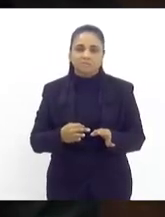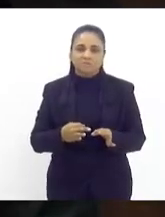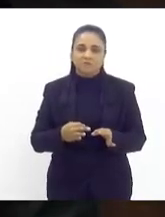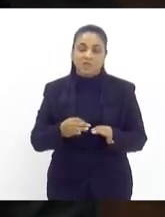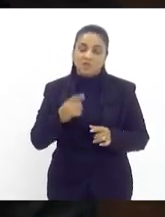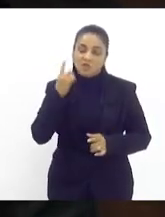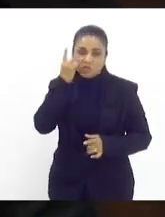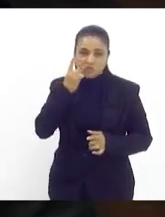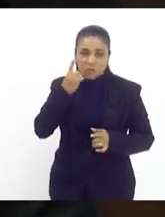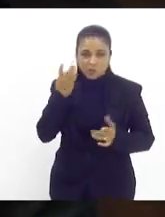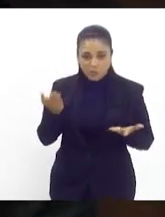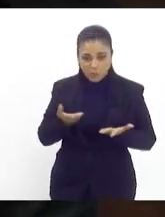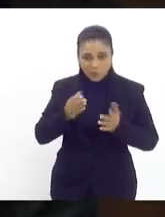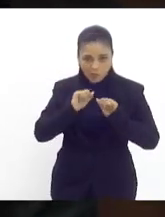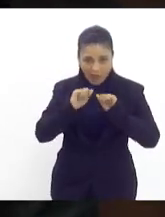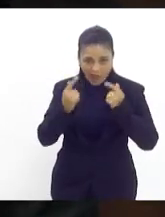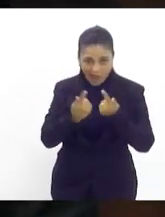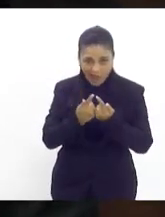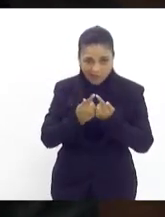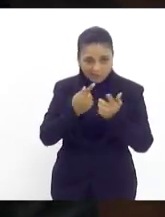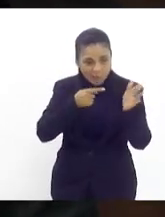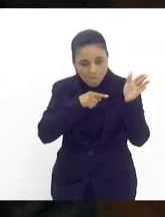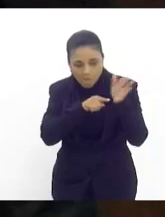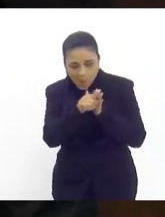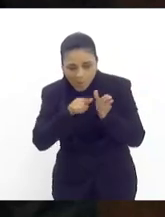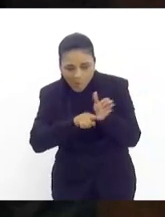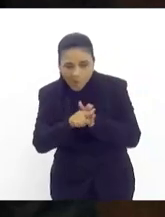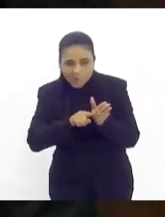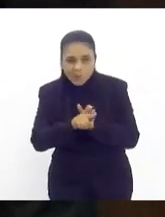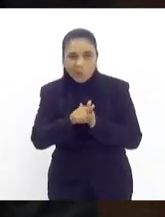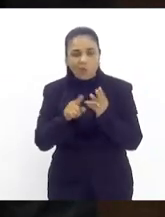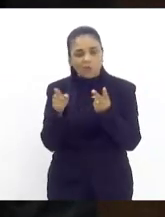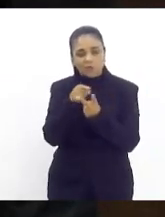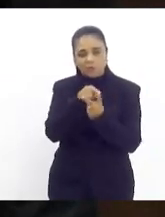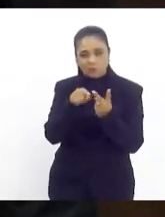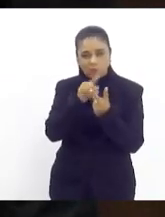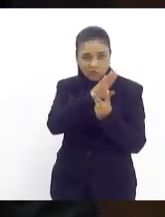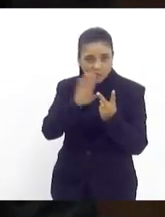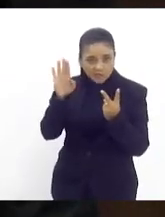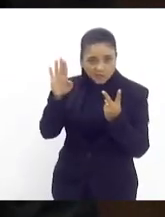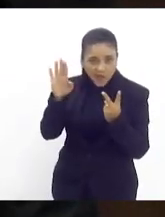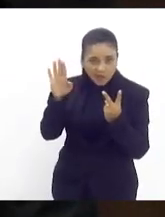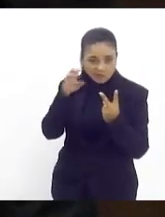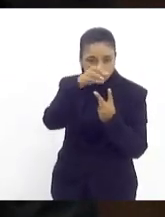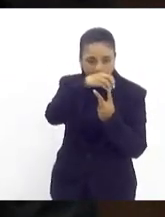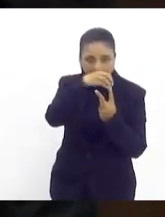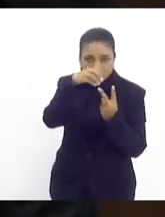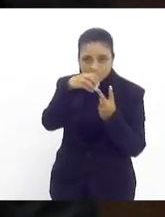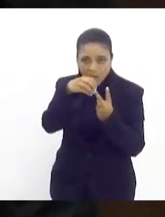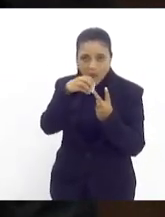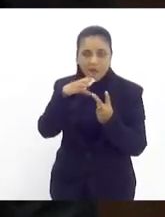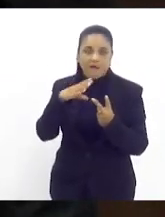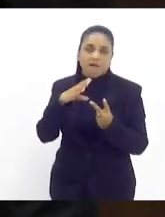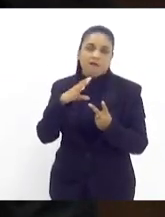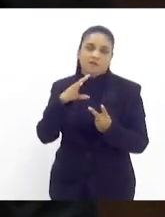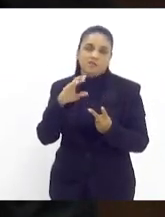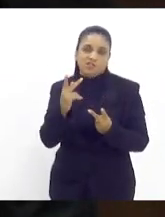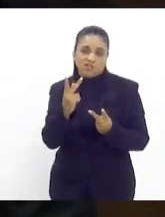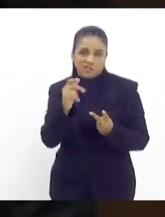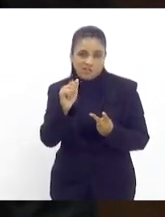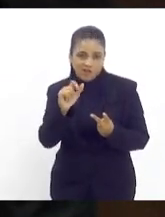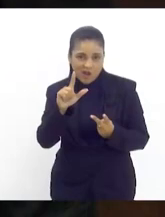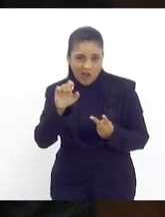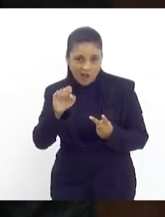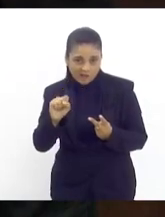deputados dessa casa que sabatinaram, o Adolfo Conde e o Charles Batista, são melhores do